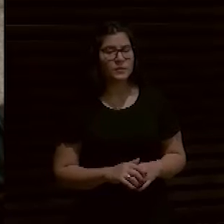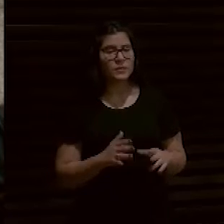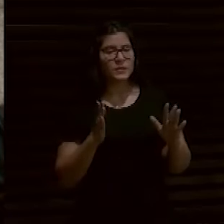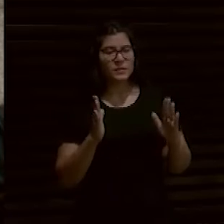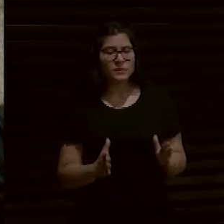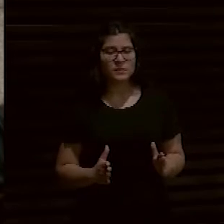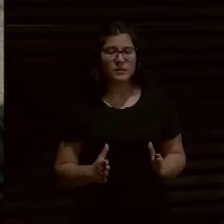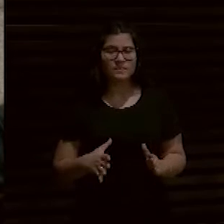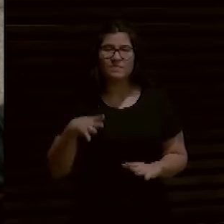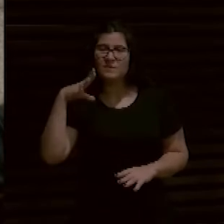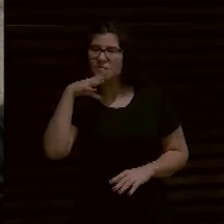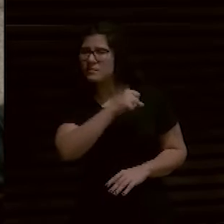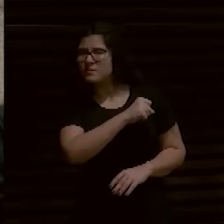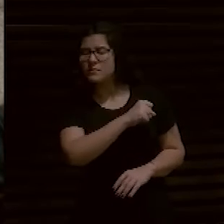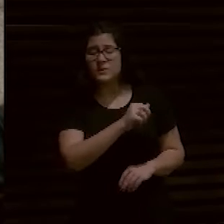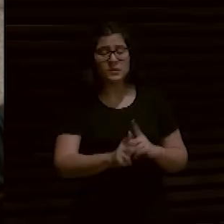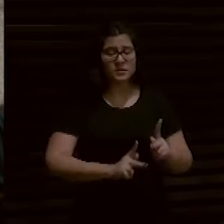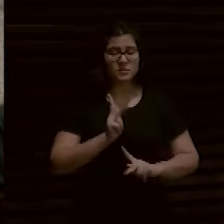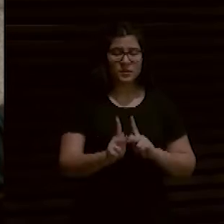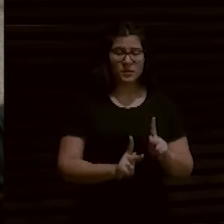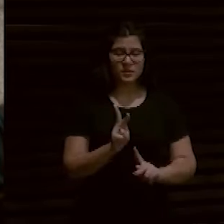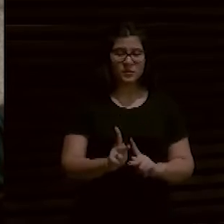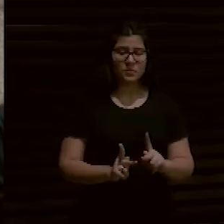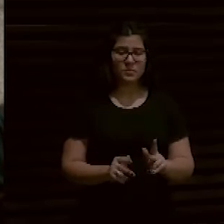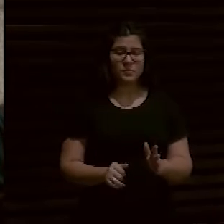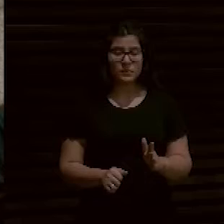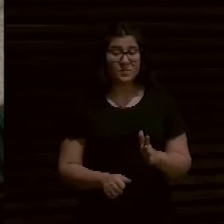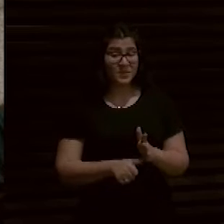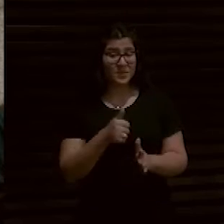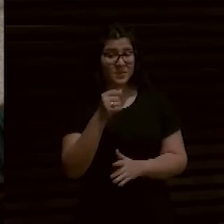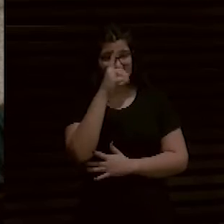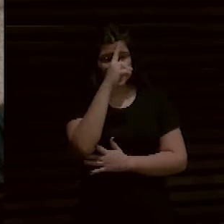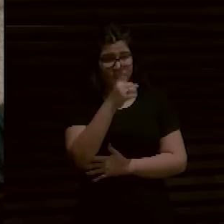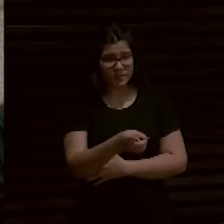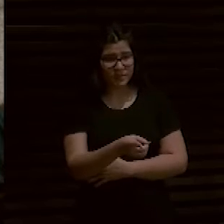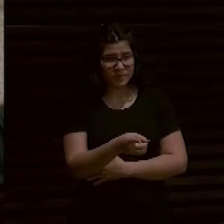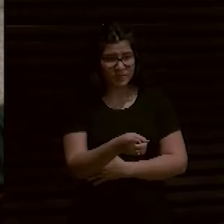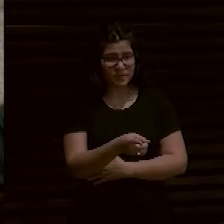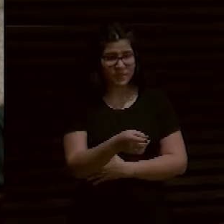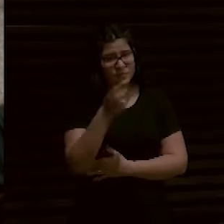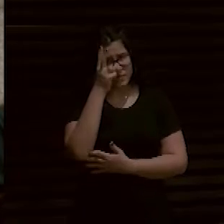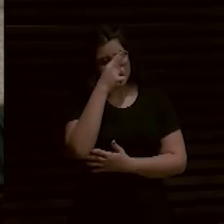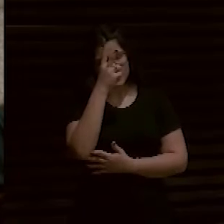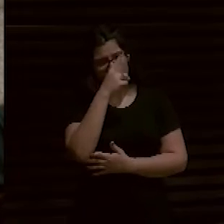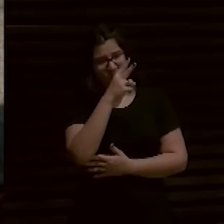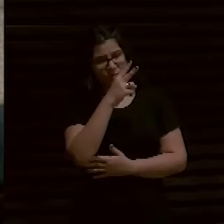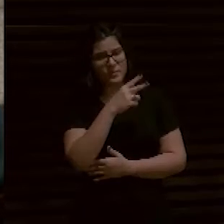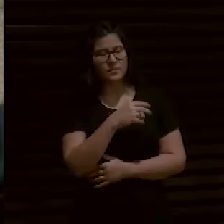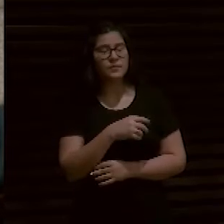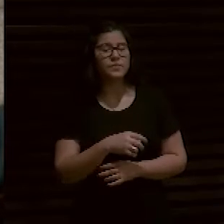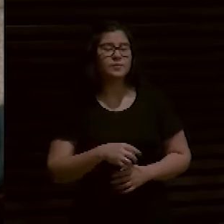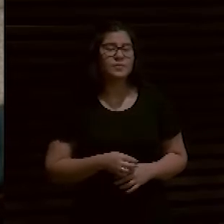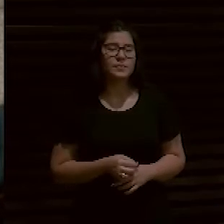atropelando ali esse povo, o primeiro mandamento. Vocês lembram lá do Decálogo. em